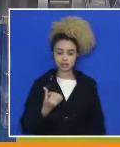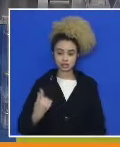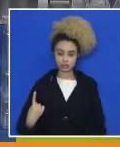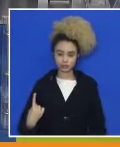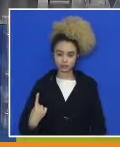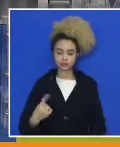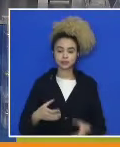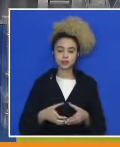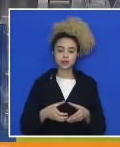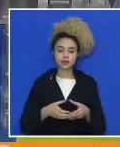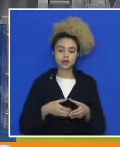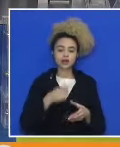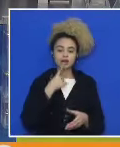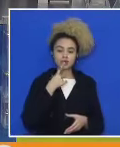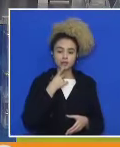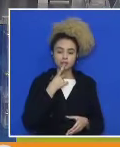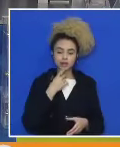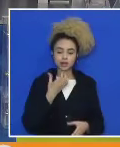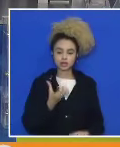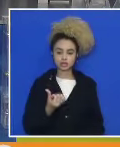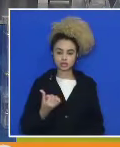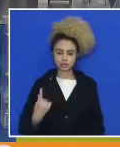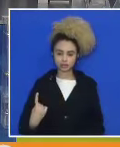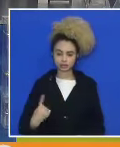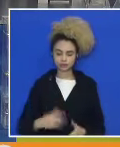61. Bola vermelha, número 61.